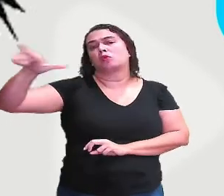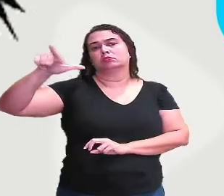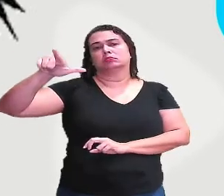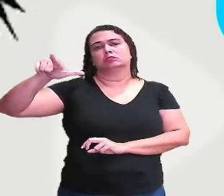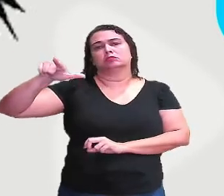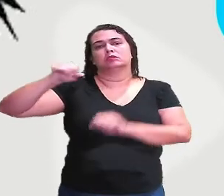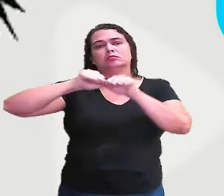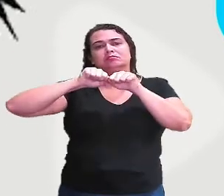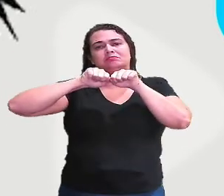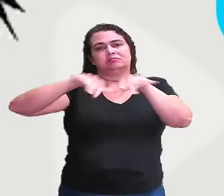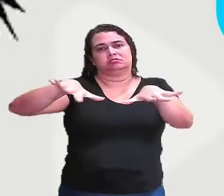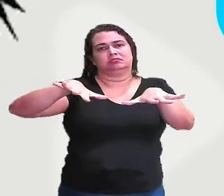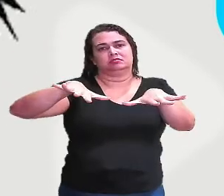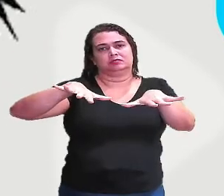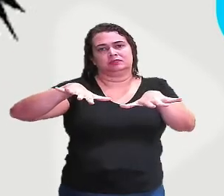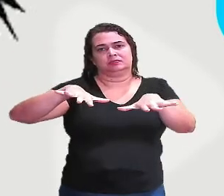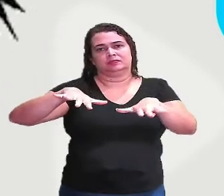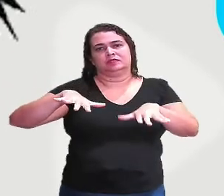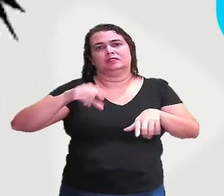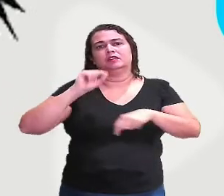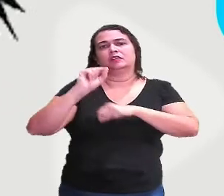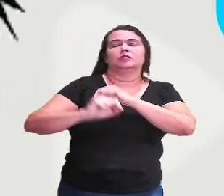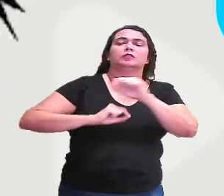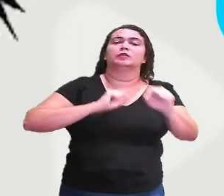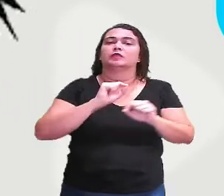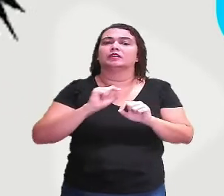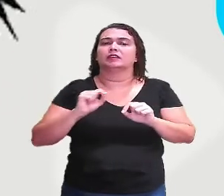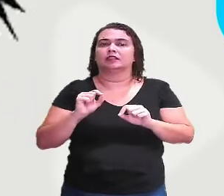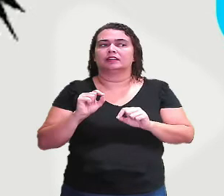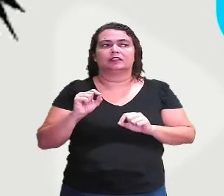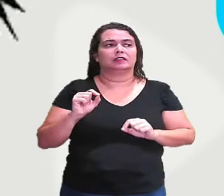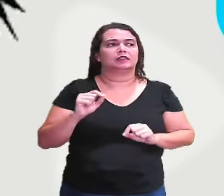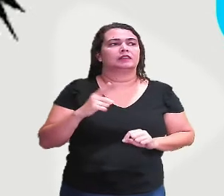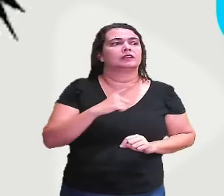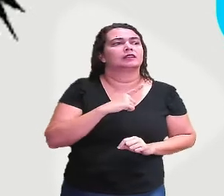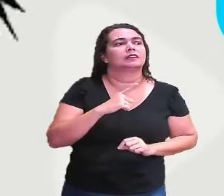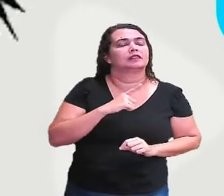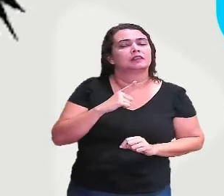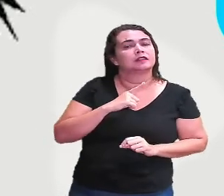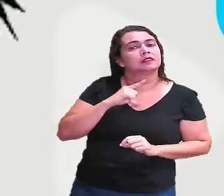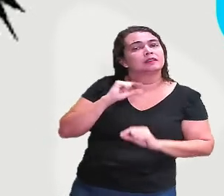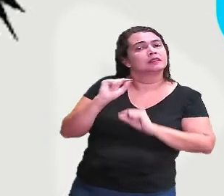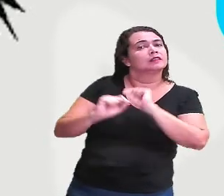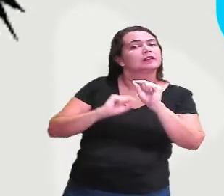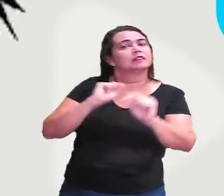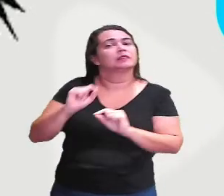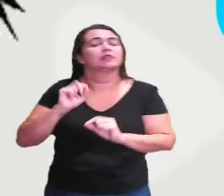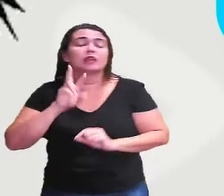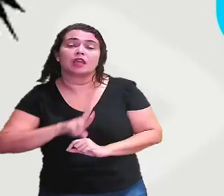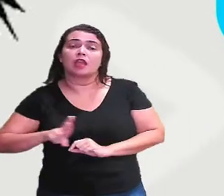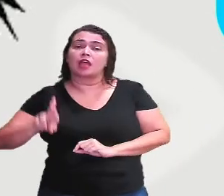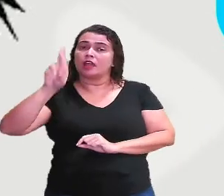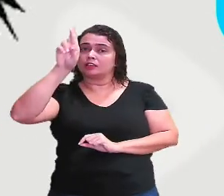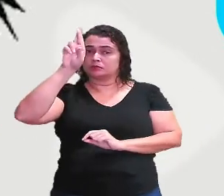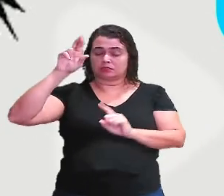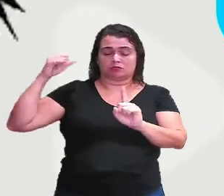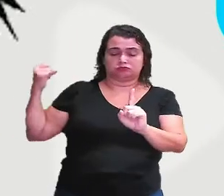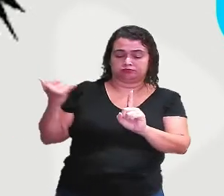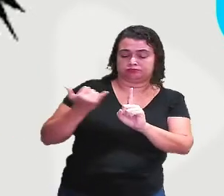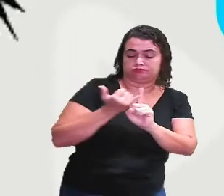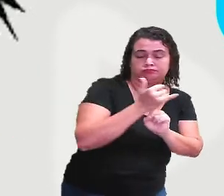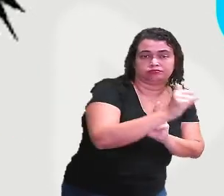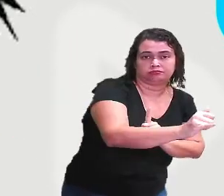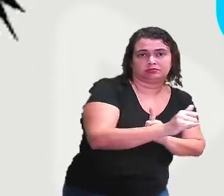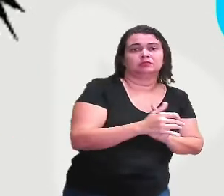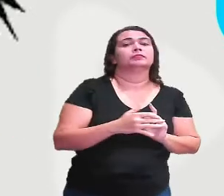vai ser uma espécie de atravessador, até porque a palavra vetor, né, os vetores, é chamado de muro. Então, quando